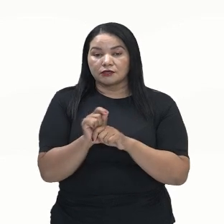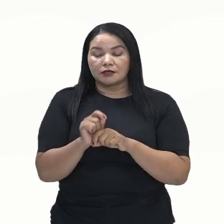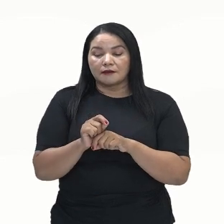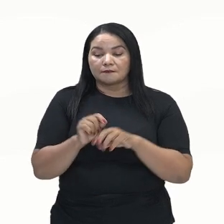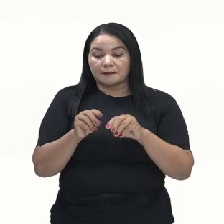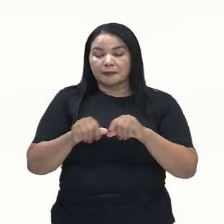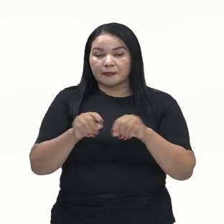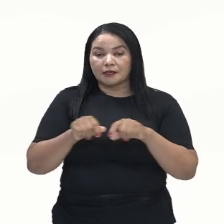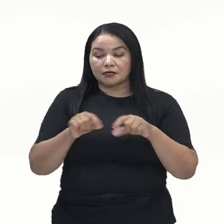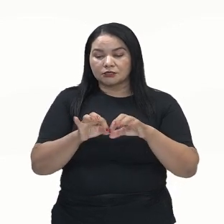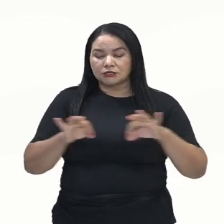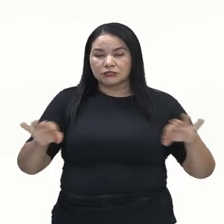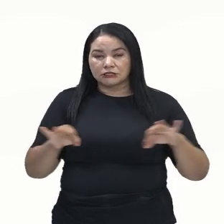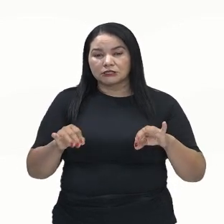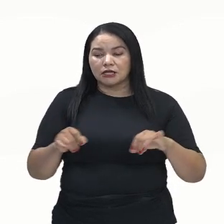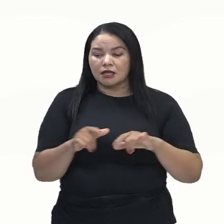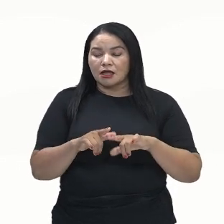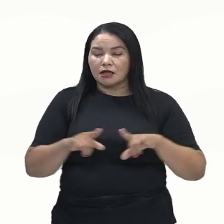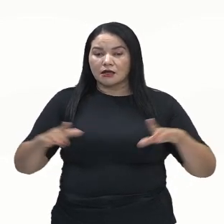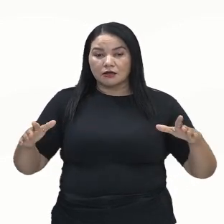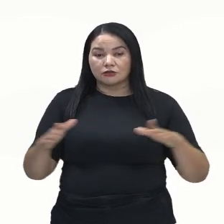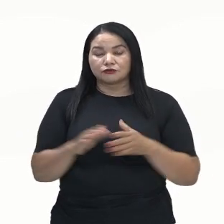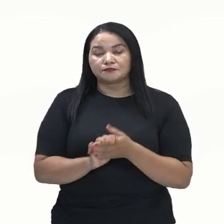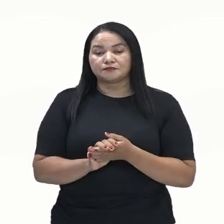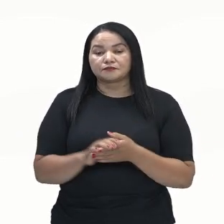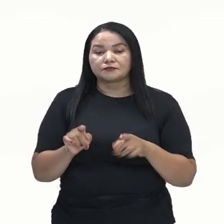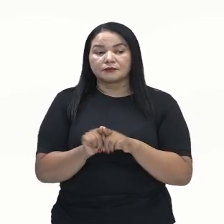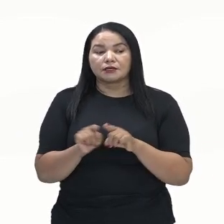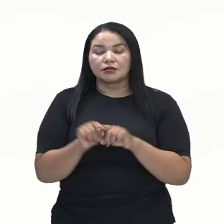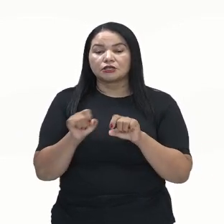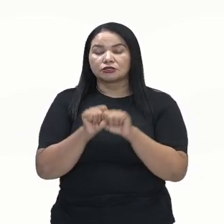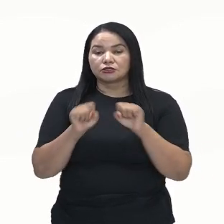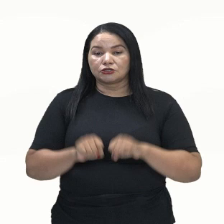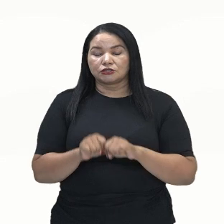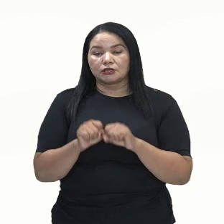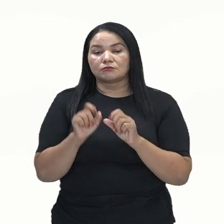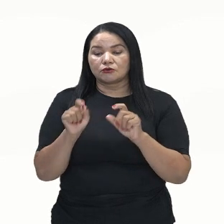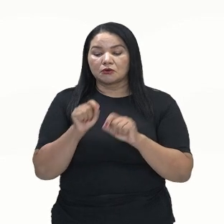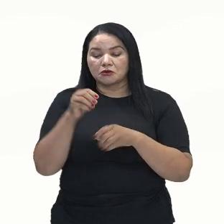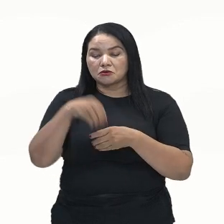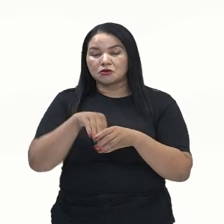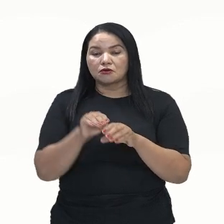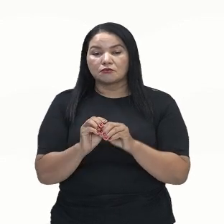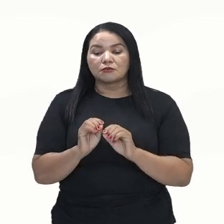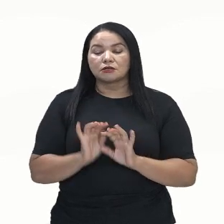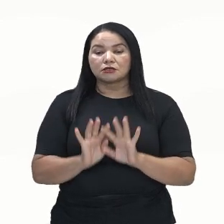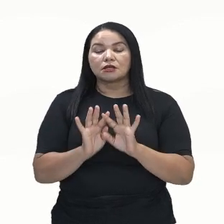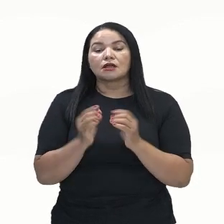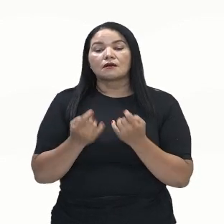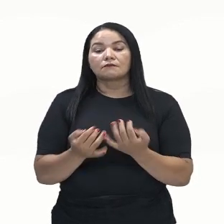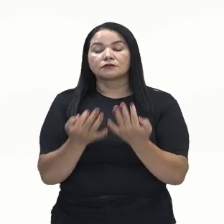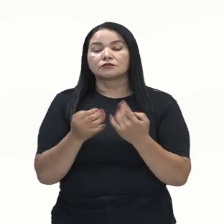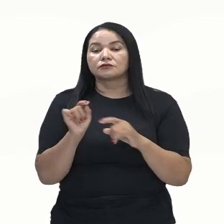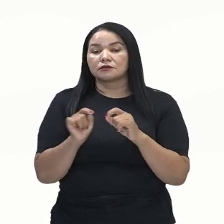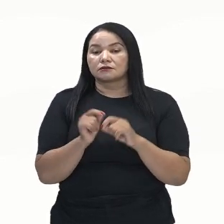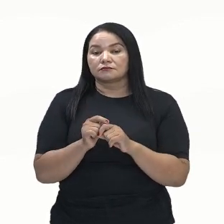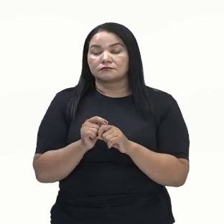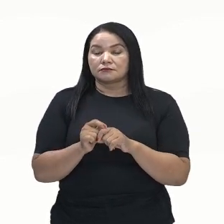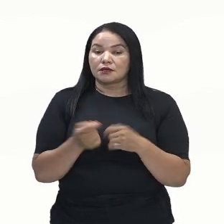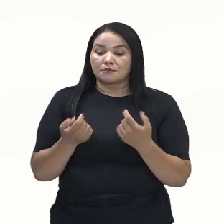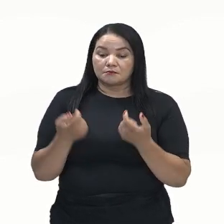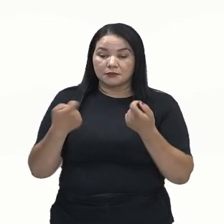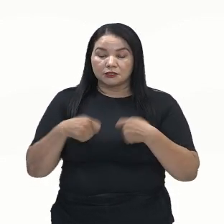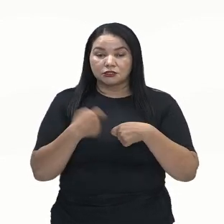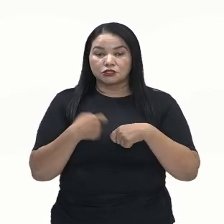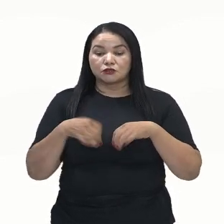de terra. O que é esse sistema de plantation? É aquele sistema que precisa aí de uma grande